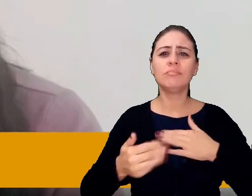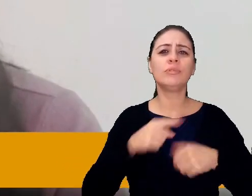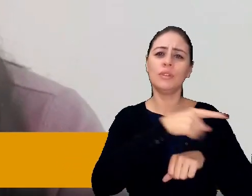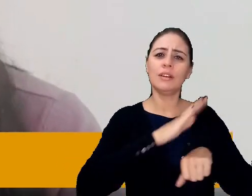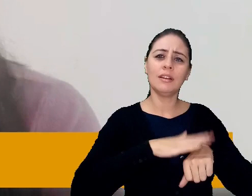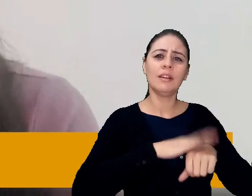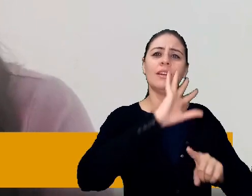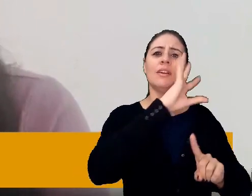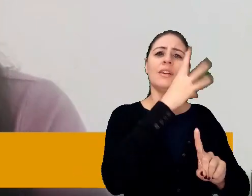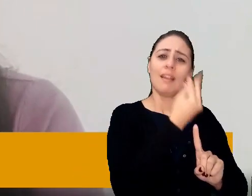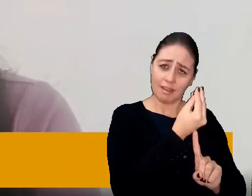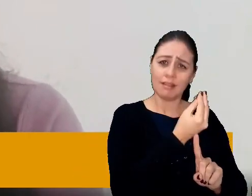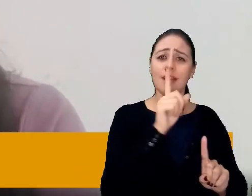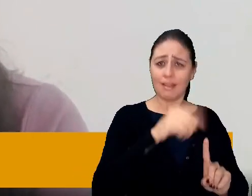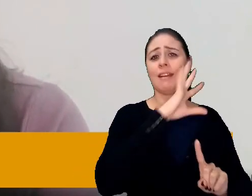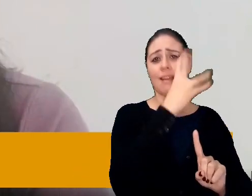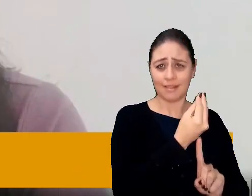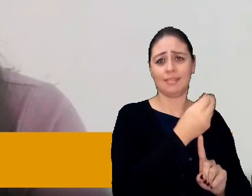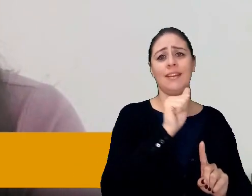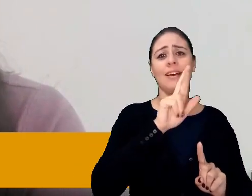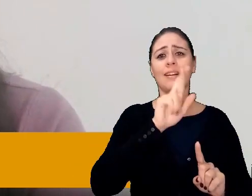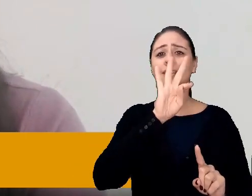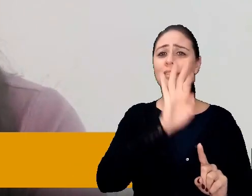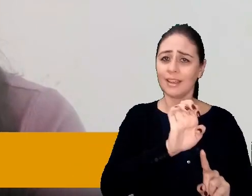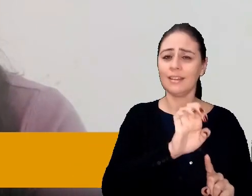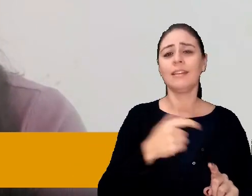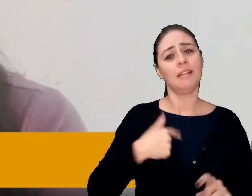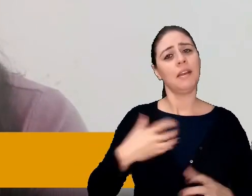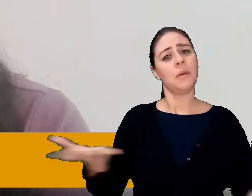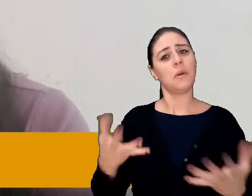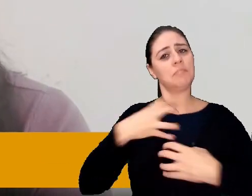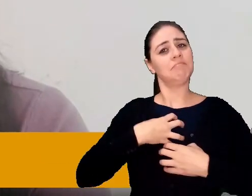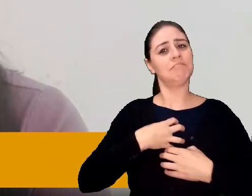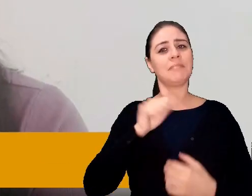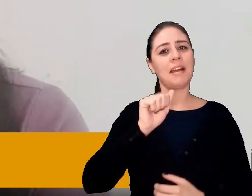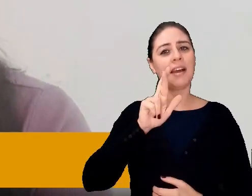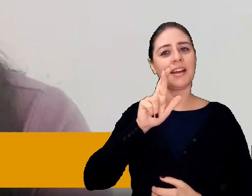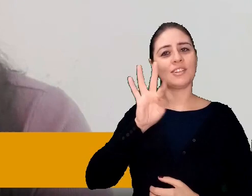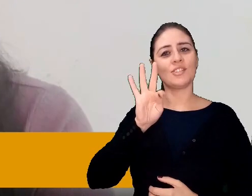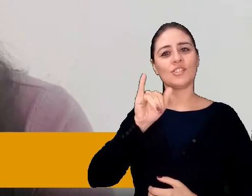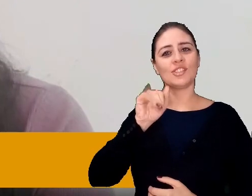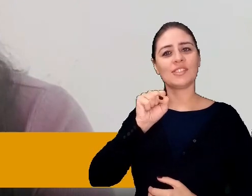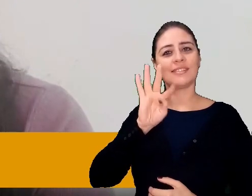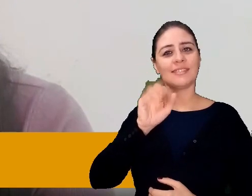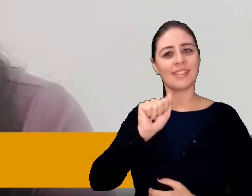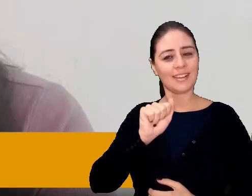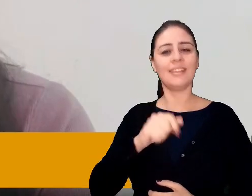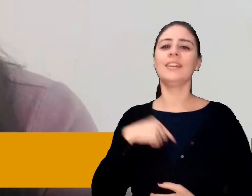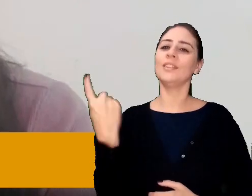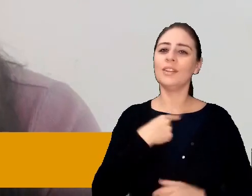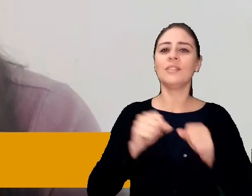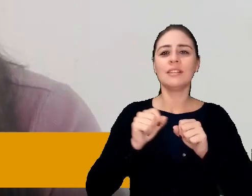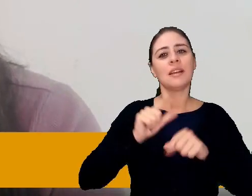forma de arte. Então, ele que me fez eu me sentir artista. O que aconteceu? A gente desenvolveu um trabalho e a nossa exposição foi